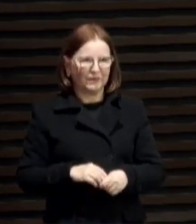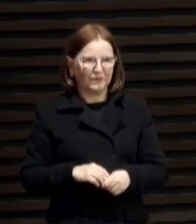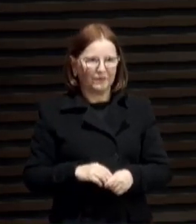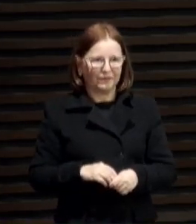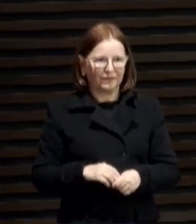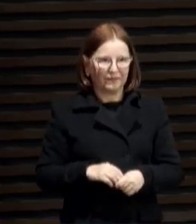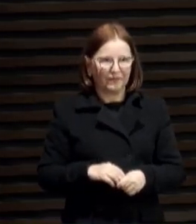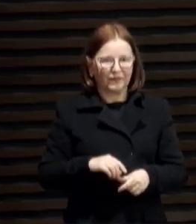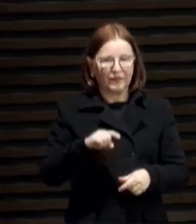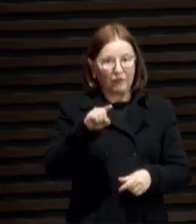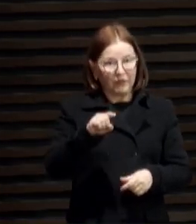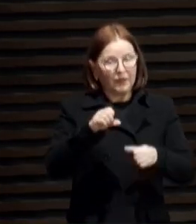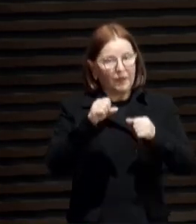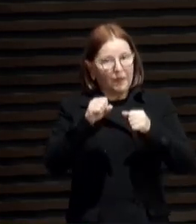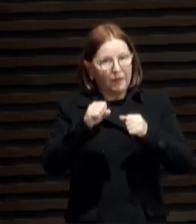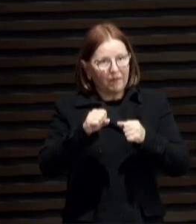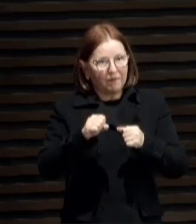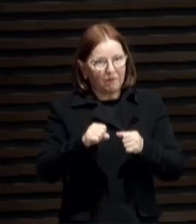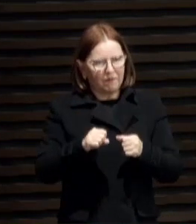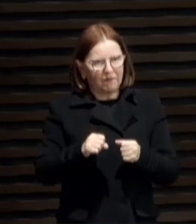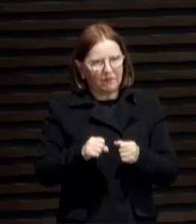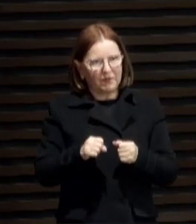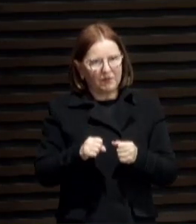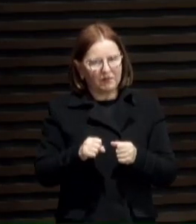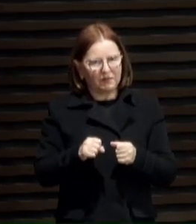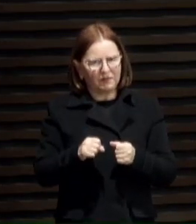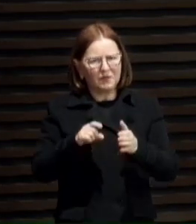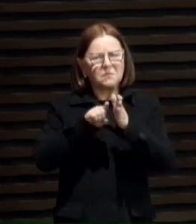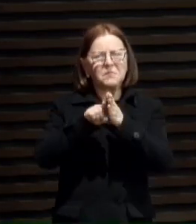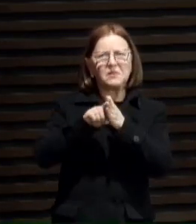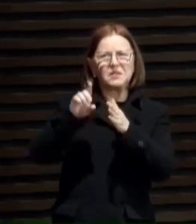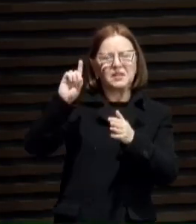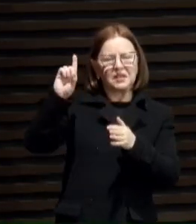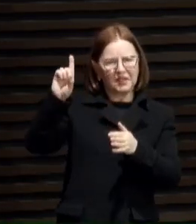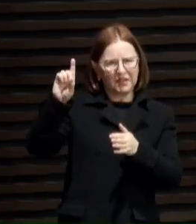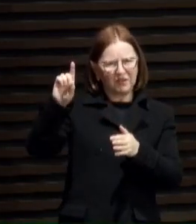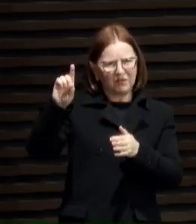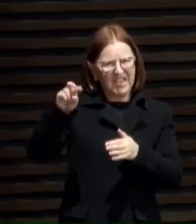Você pode questionar Deus, como foi dito em Malaquias, da mesma forma,